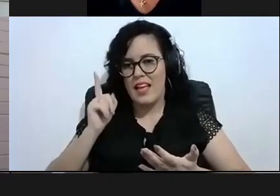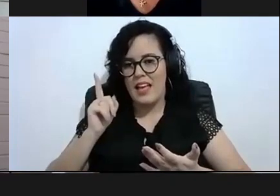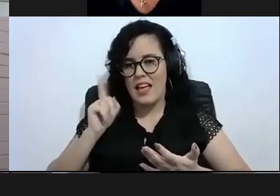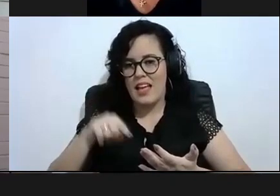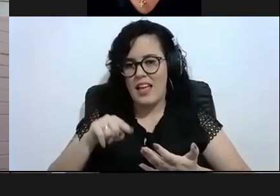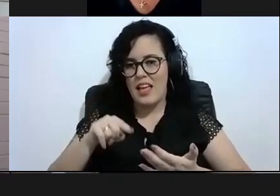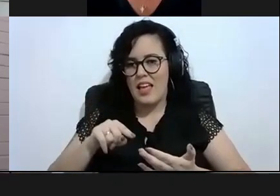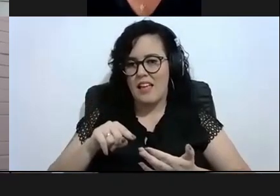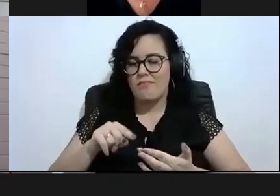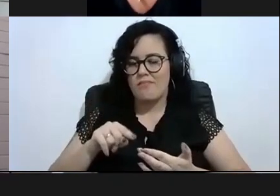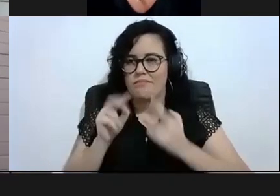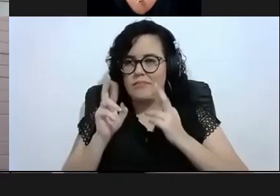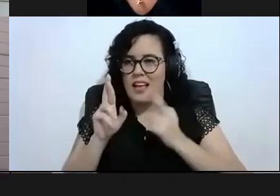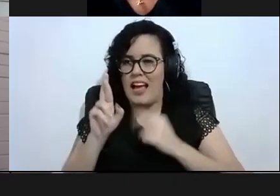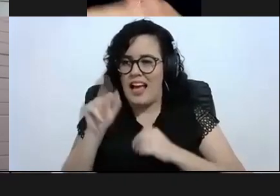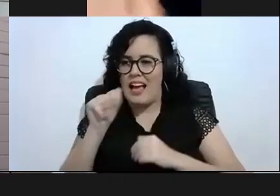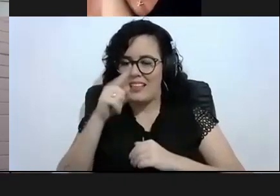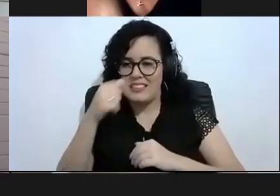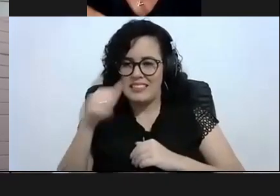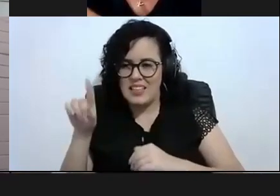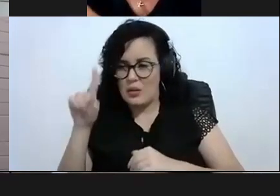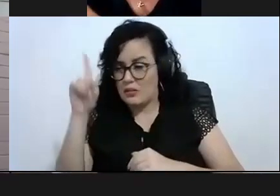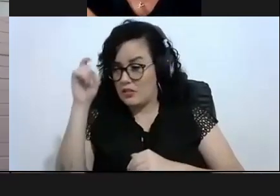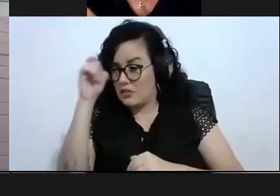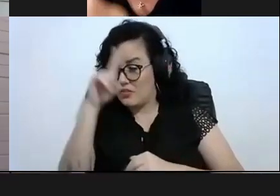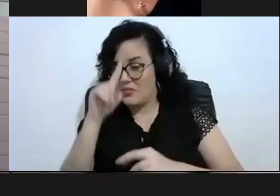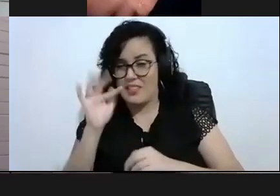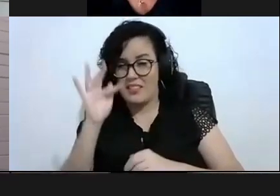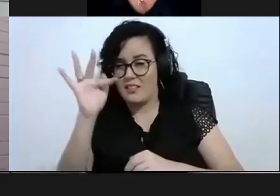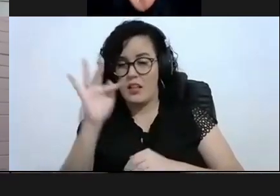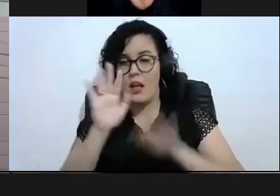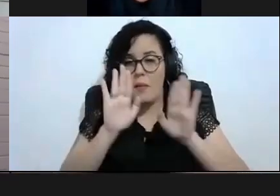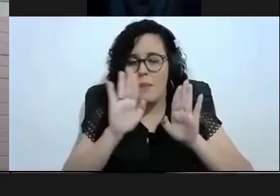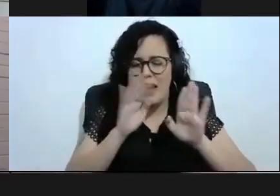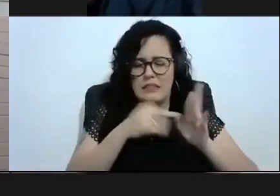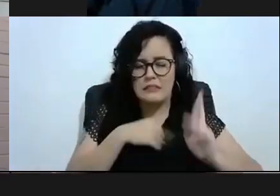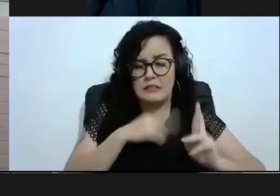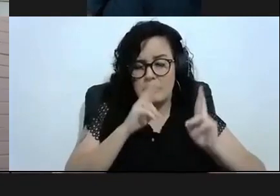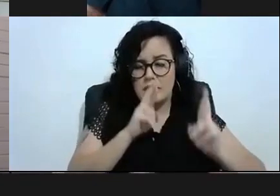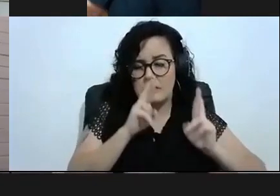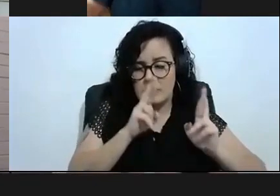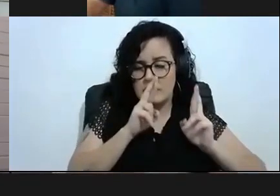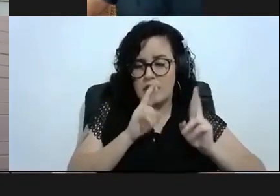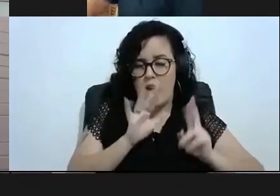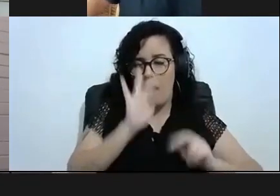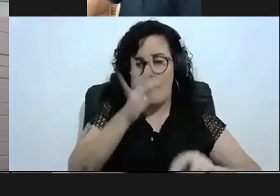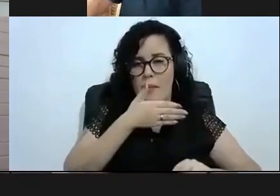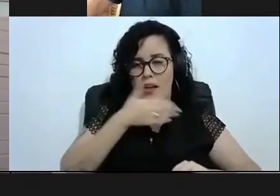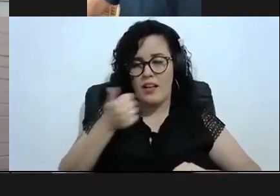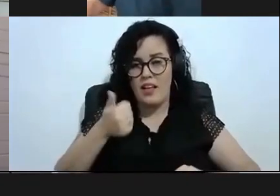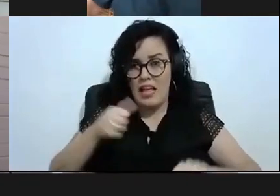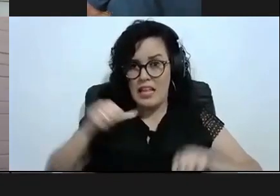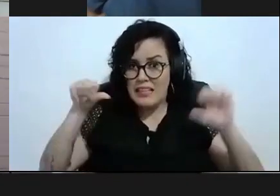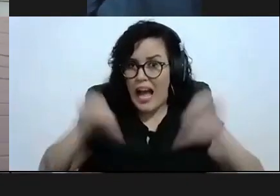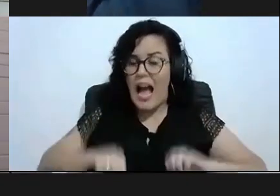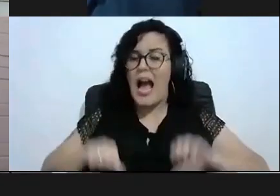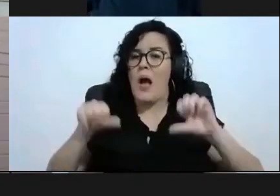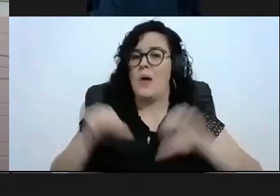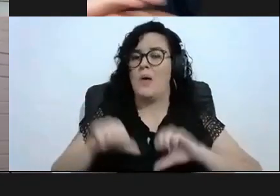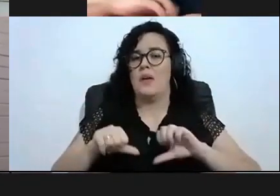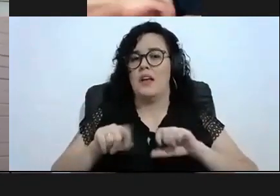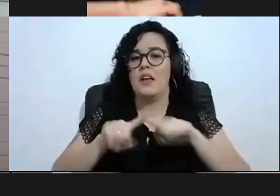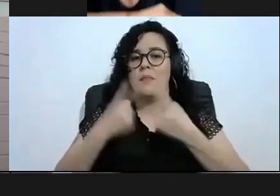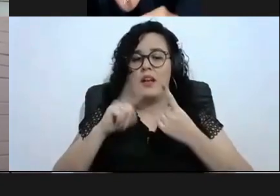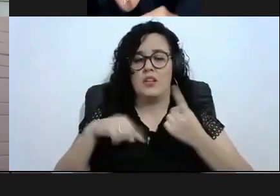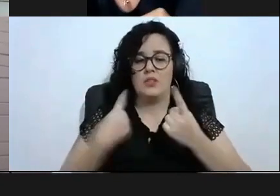da vontade. Acho que está difícil. Acho que o cenário é ruim, mas eu acho que a resistência nos faz ter